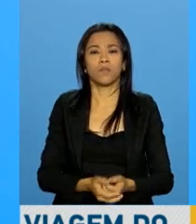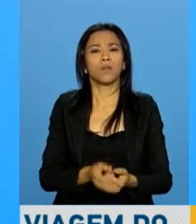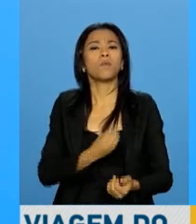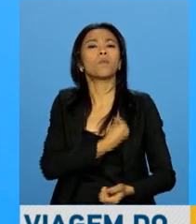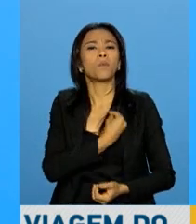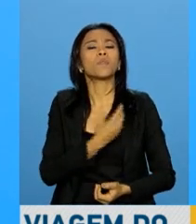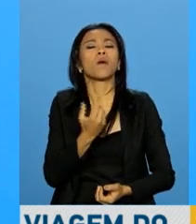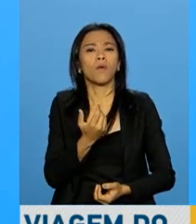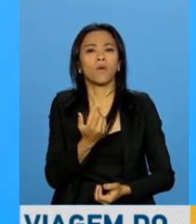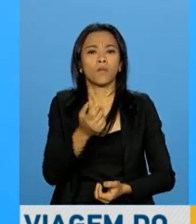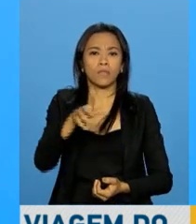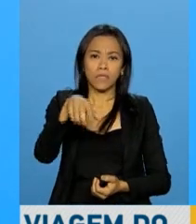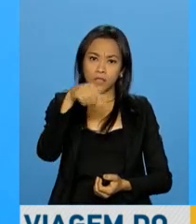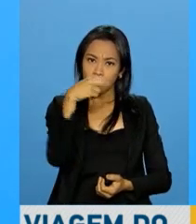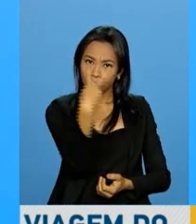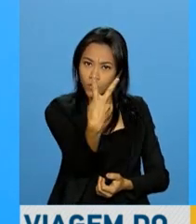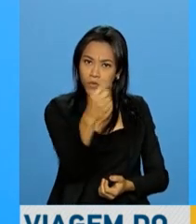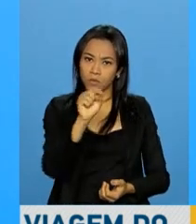está em